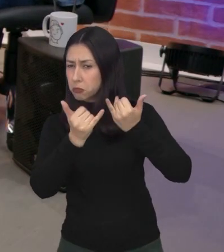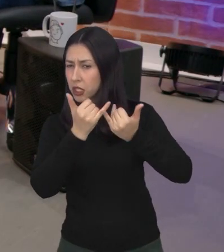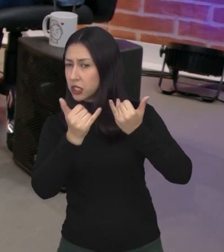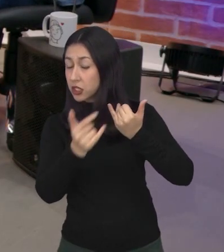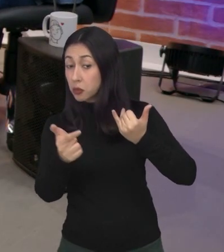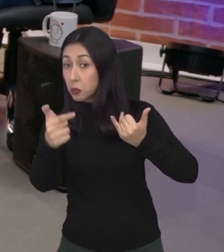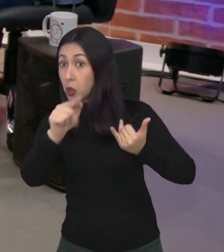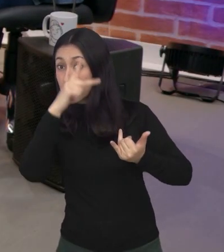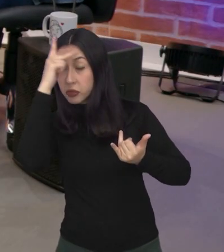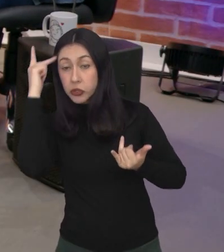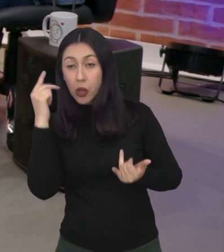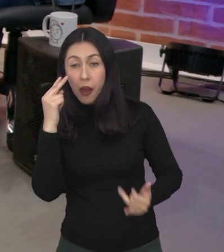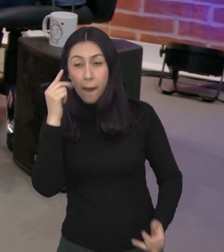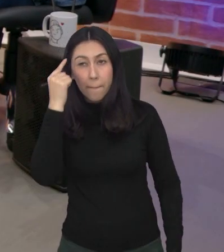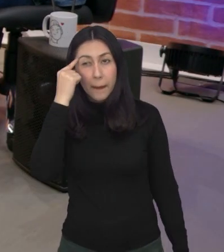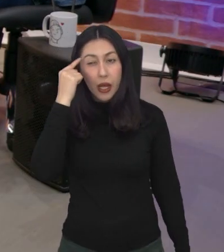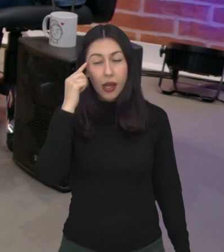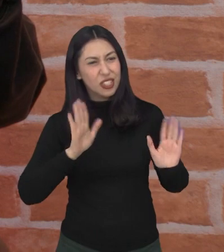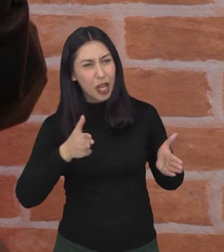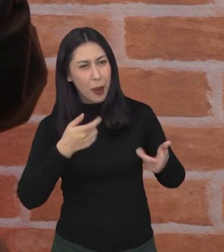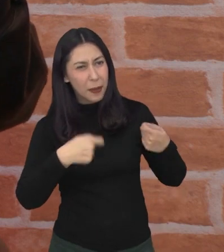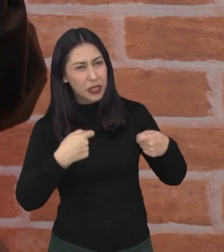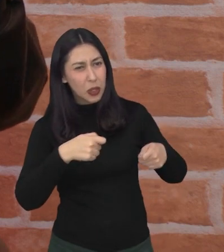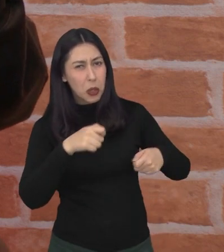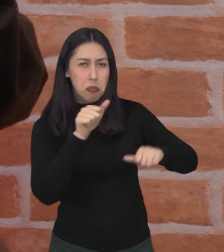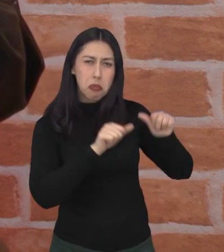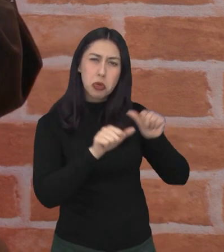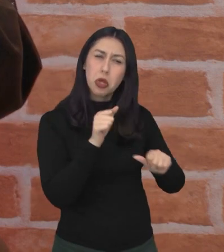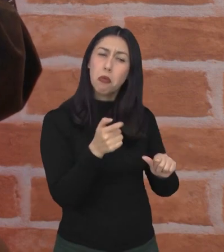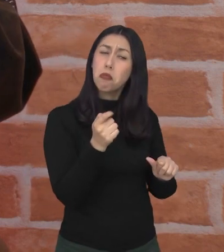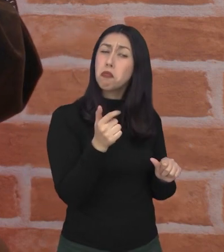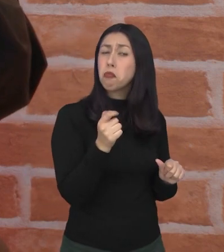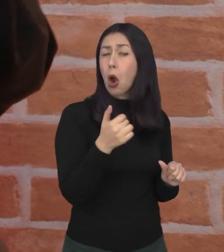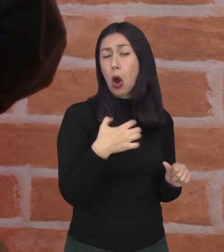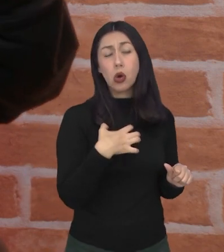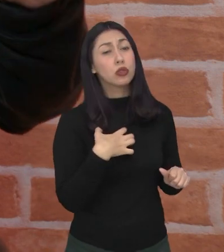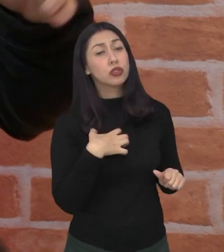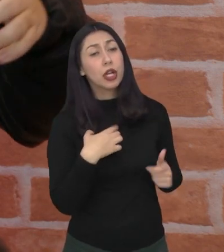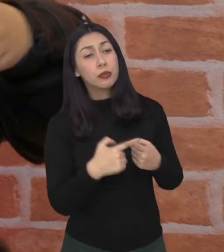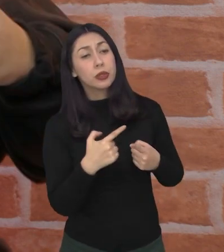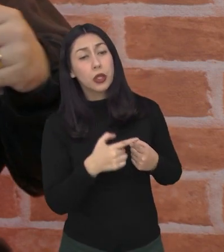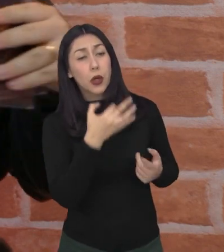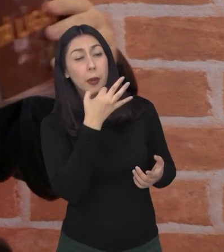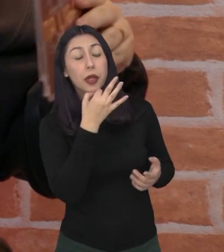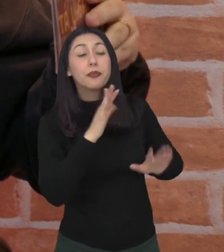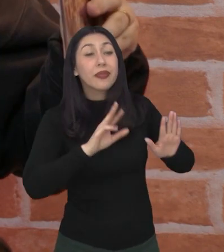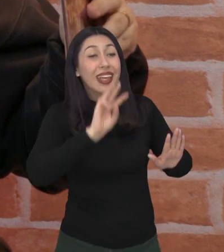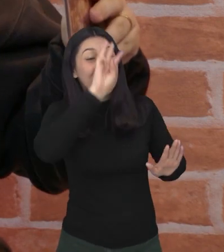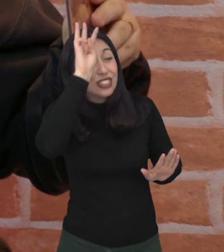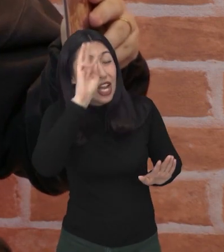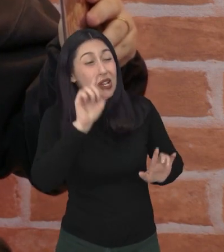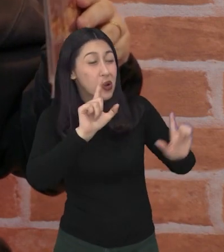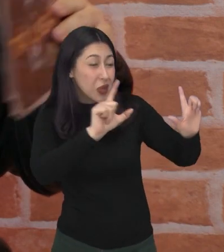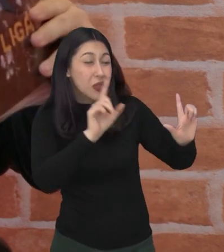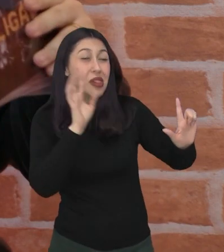não, eu puta, sou por isso que ela tá falando, eu também já achava de mim. Mas eu acho que esse é o problema, não é a crítica em si. Eu sou muito autocrítico.